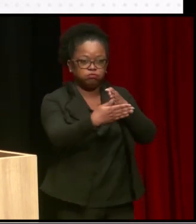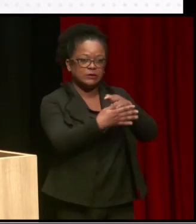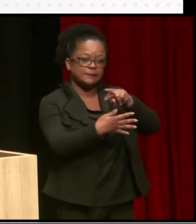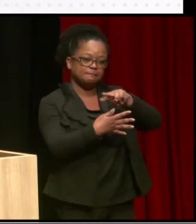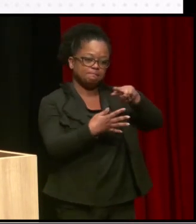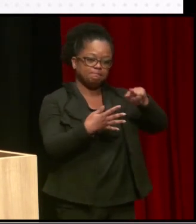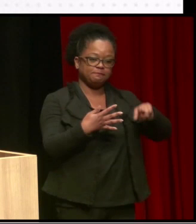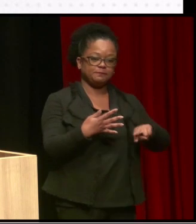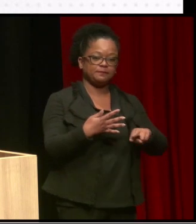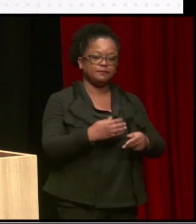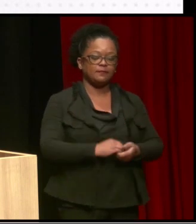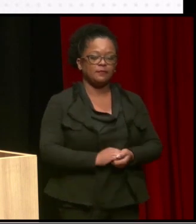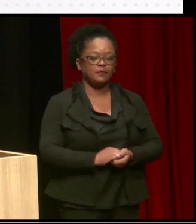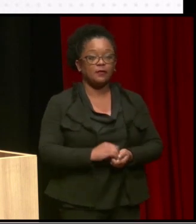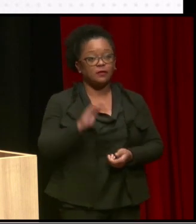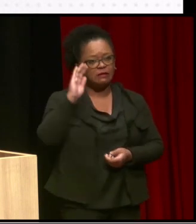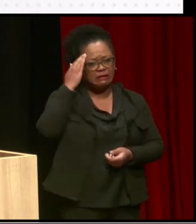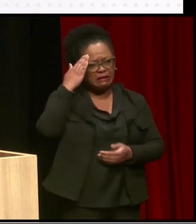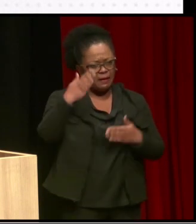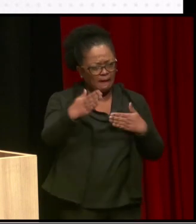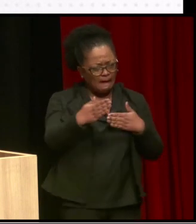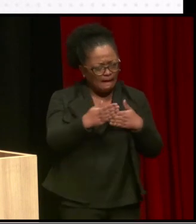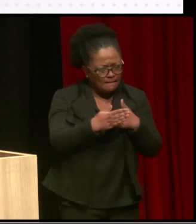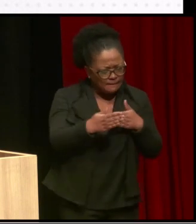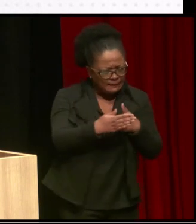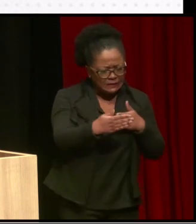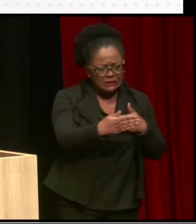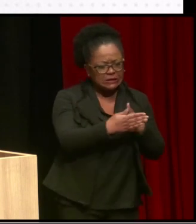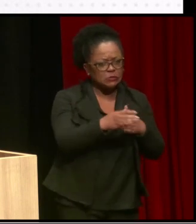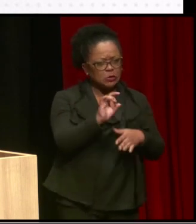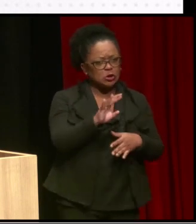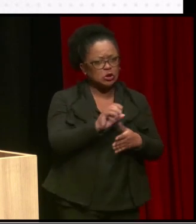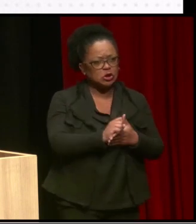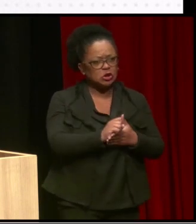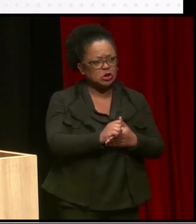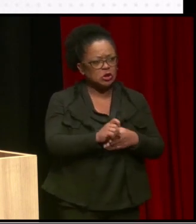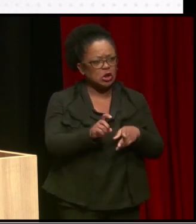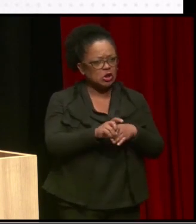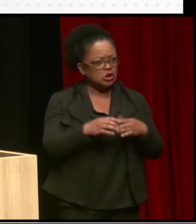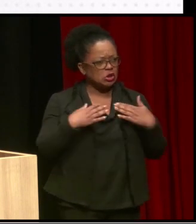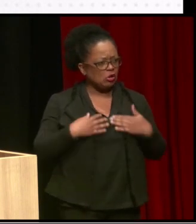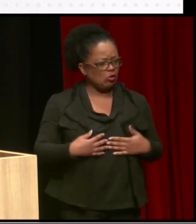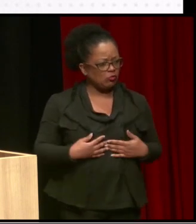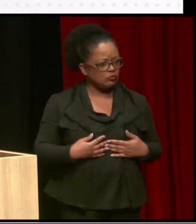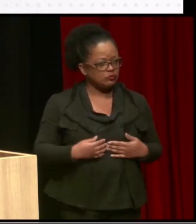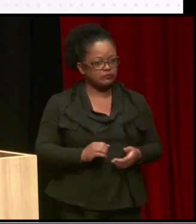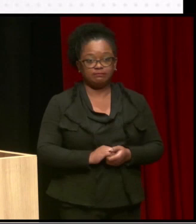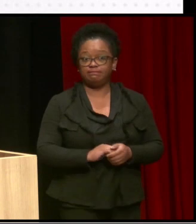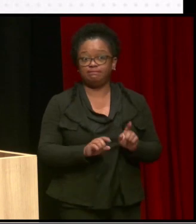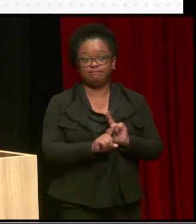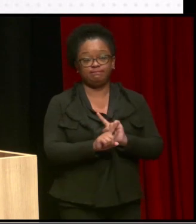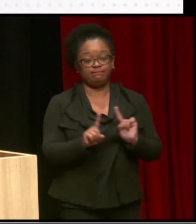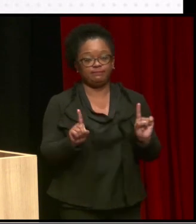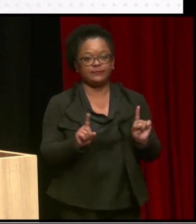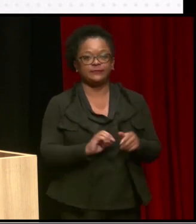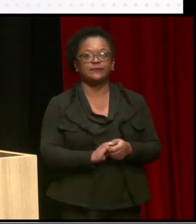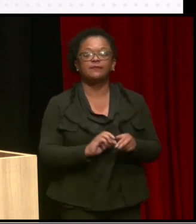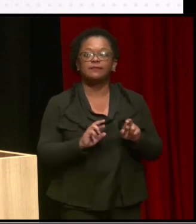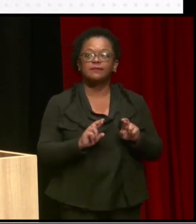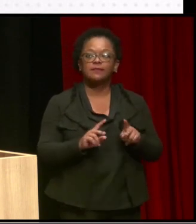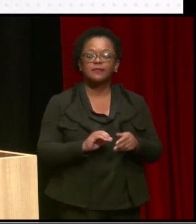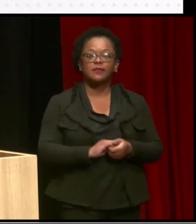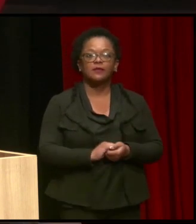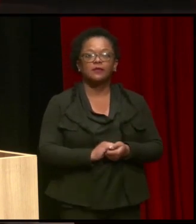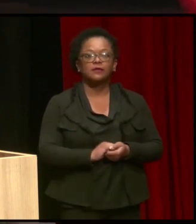gente, existe só barreira física, vocês que são cegos, é só barreira física que existe? Olha só, se você perguntar